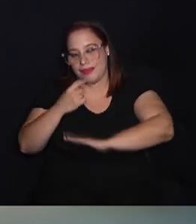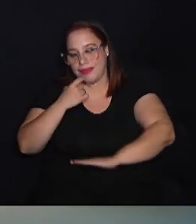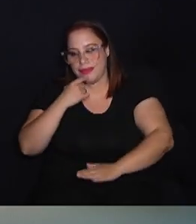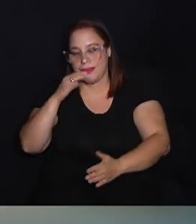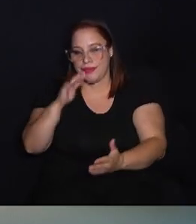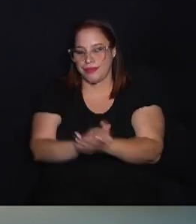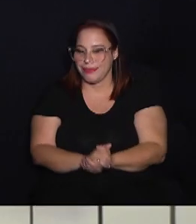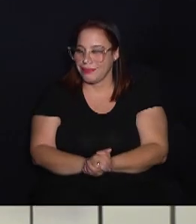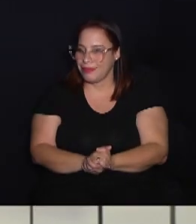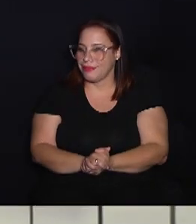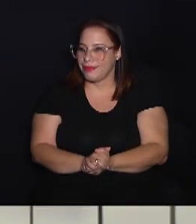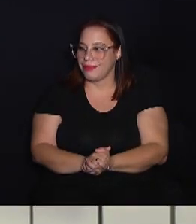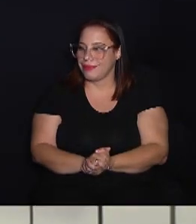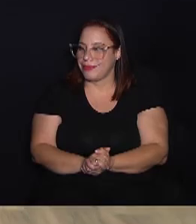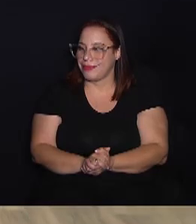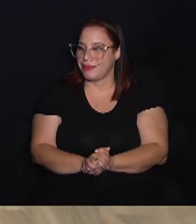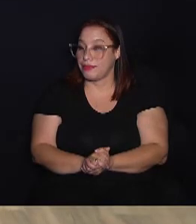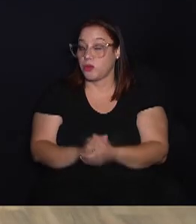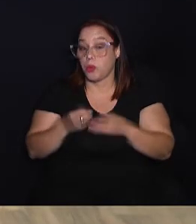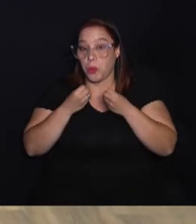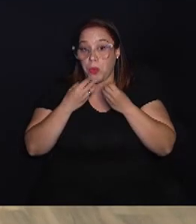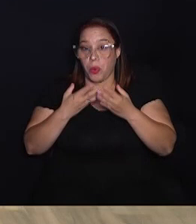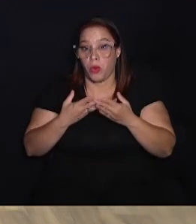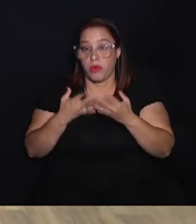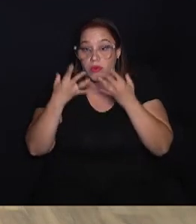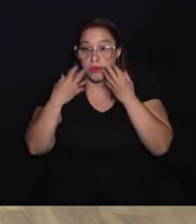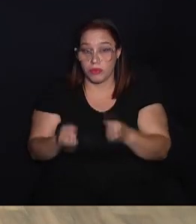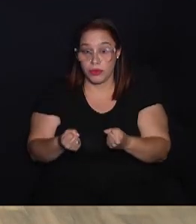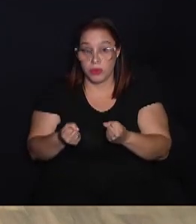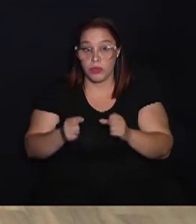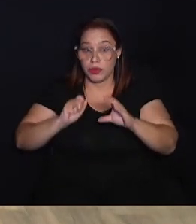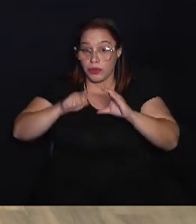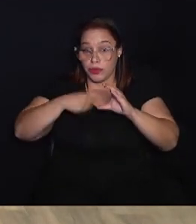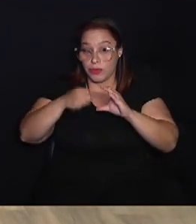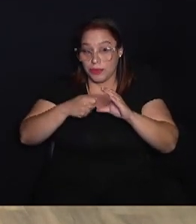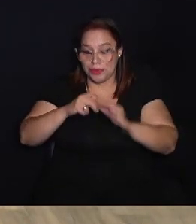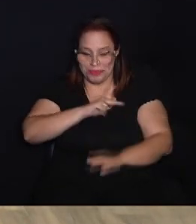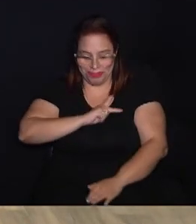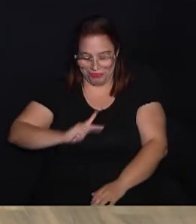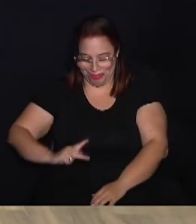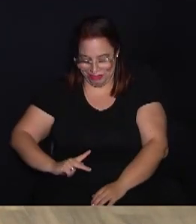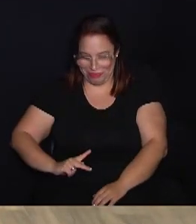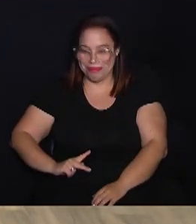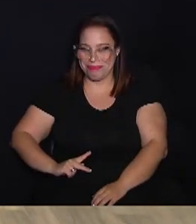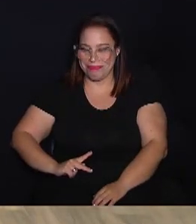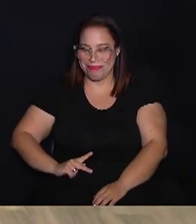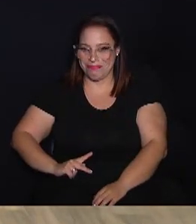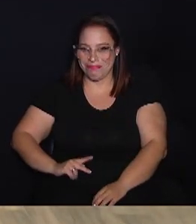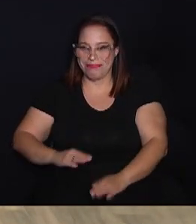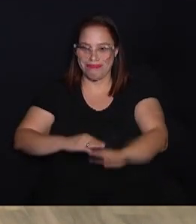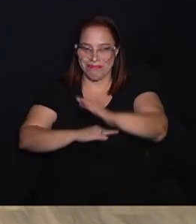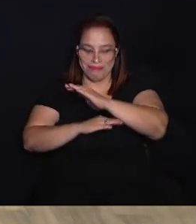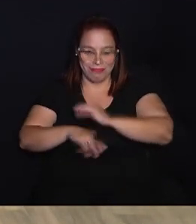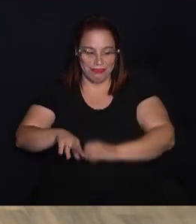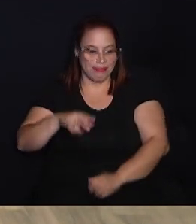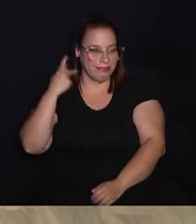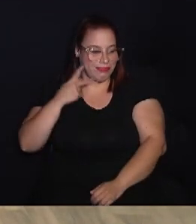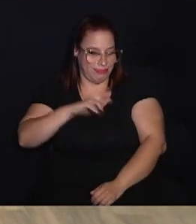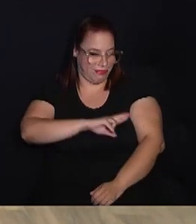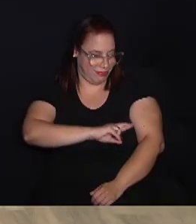foi vereador e agora vem para mais um mandato. Rodrigo da Farmadic, do União, conseguiu a reeleição para mais um